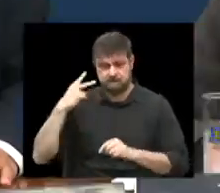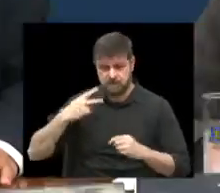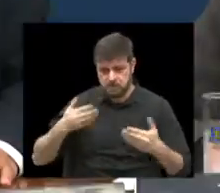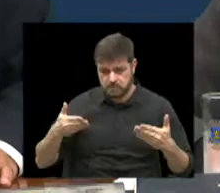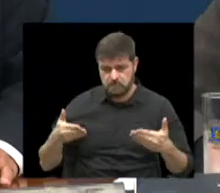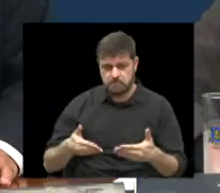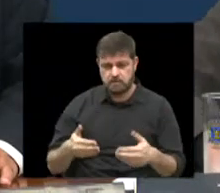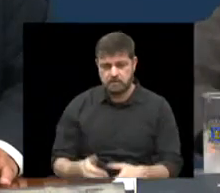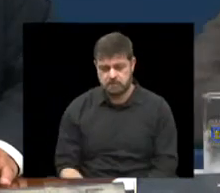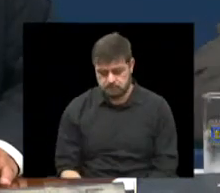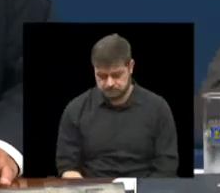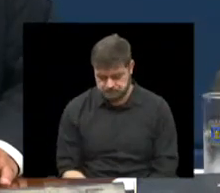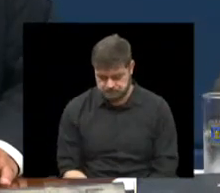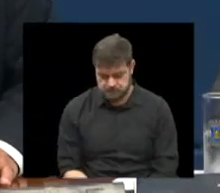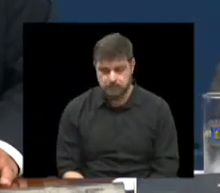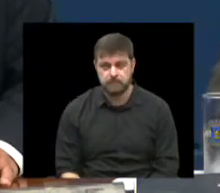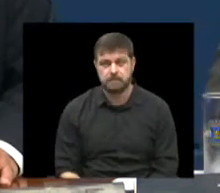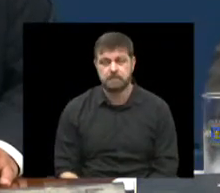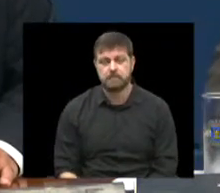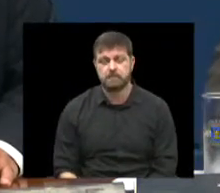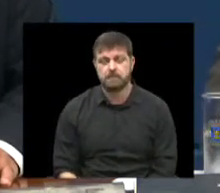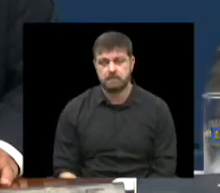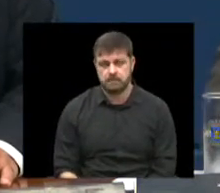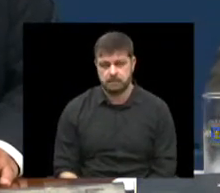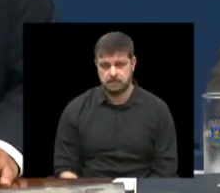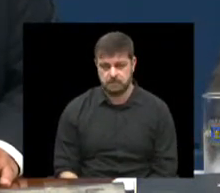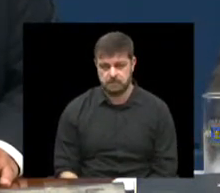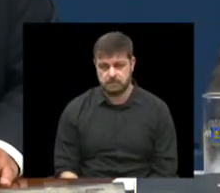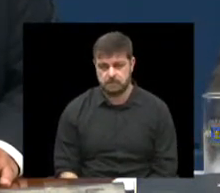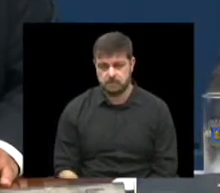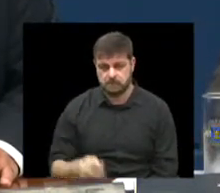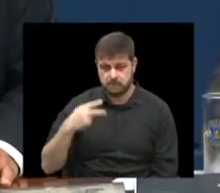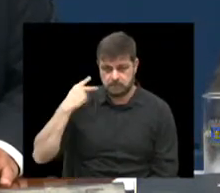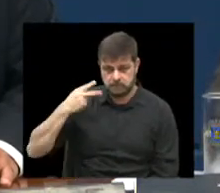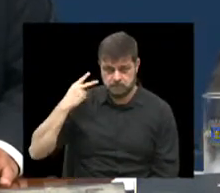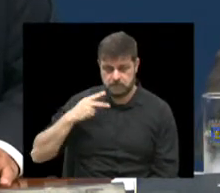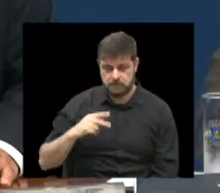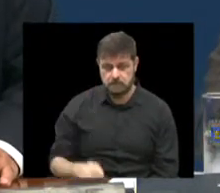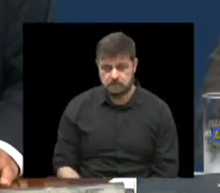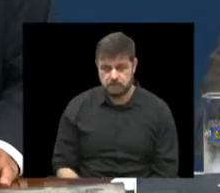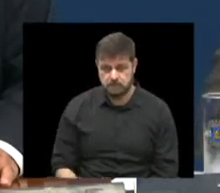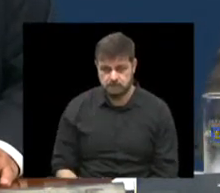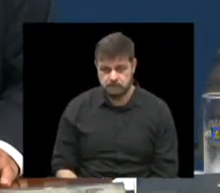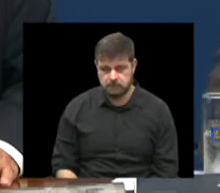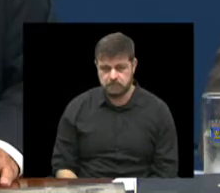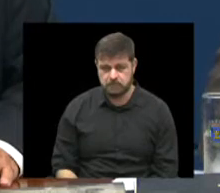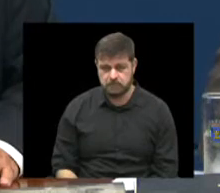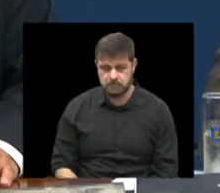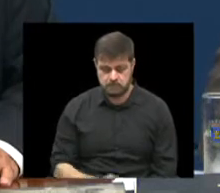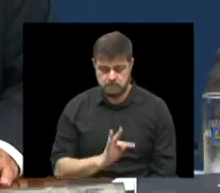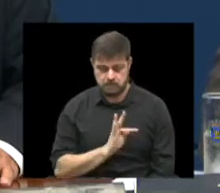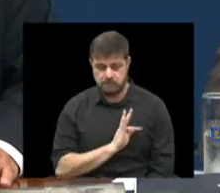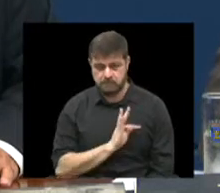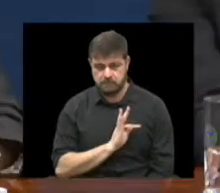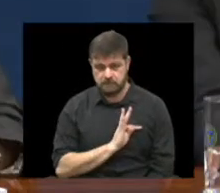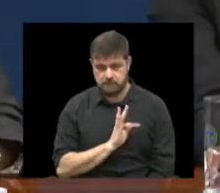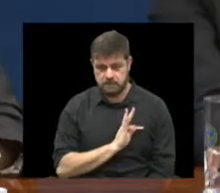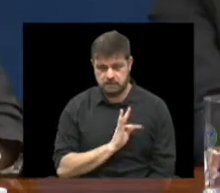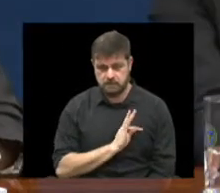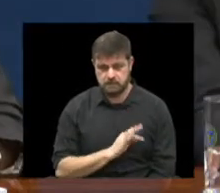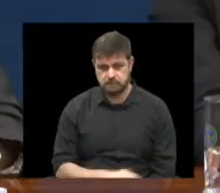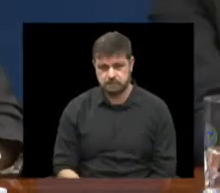inscrito, secretário. Senhor presidente Gilberto Vermelho, o próximo vereador inscrito é o vereador Bispo Fernando